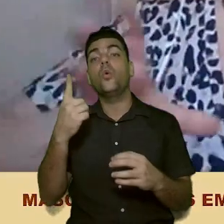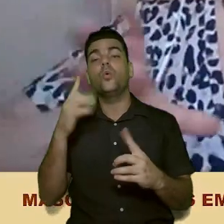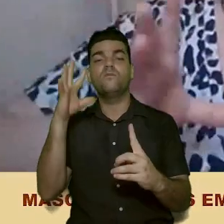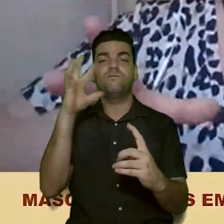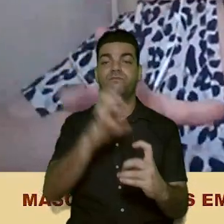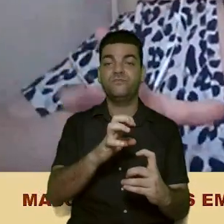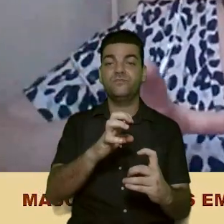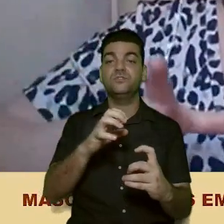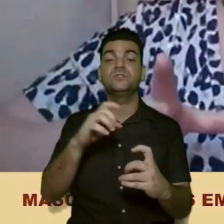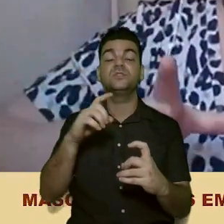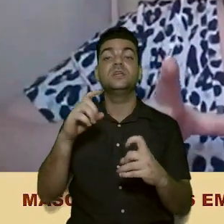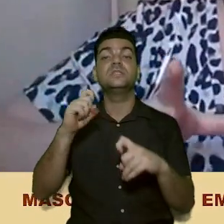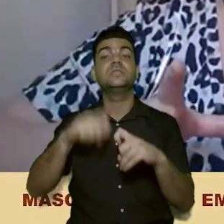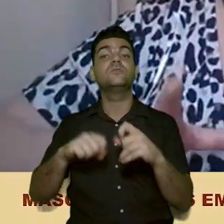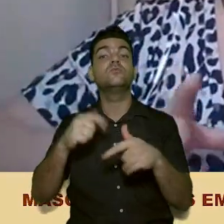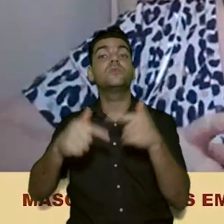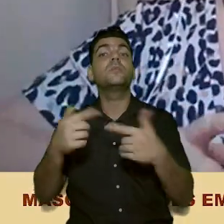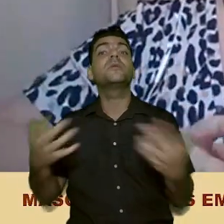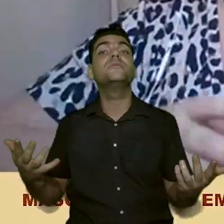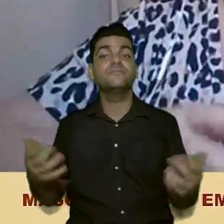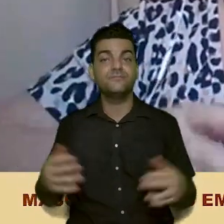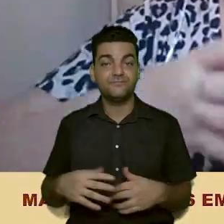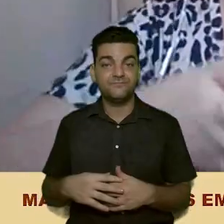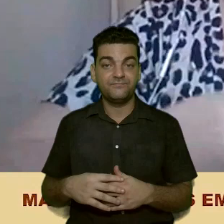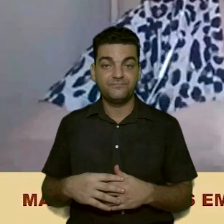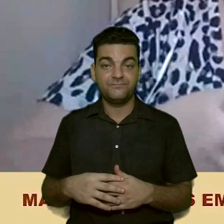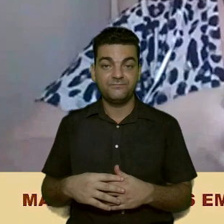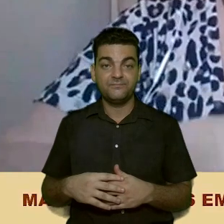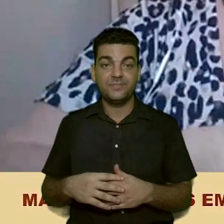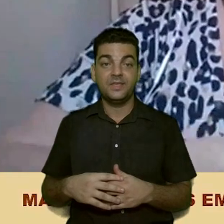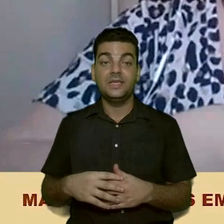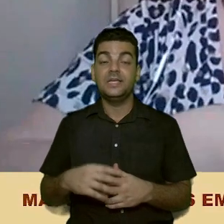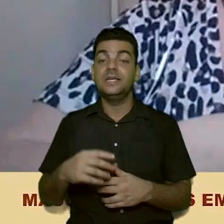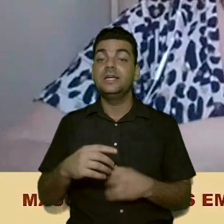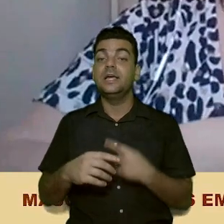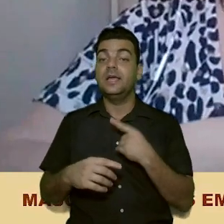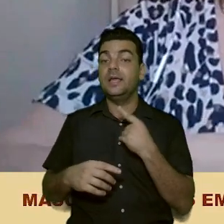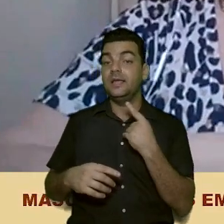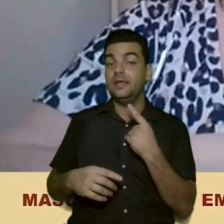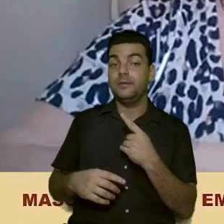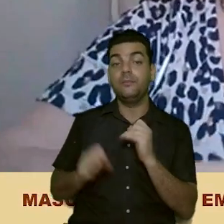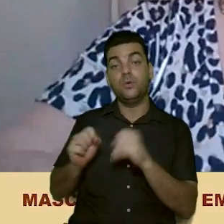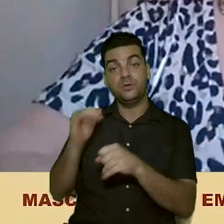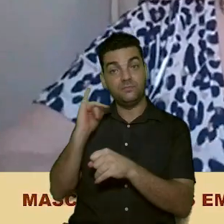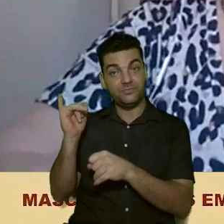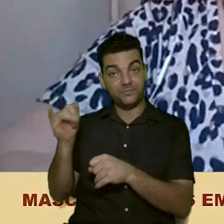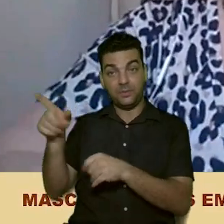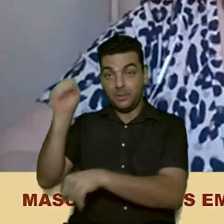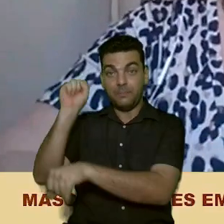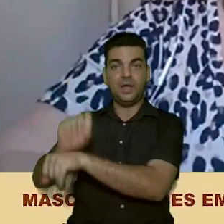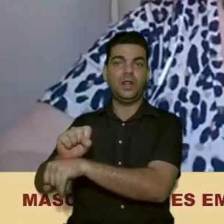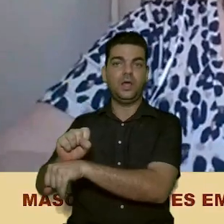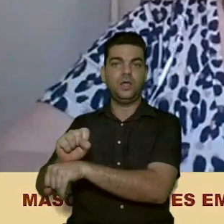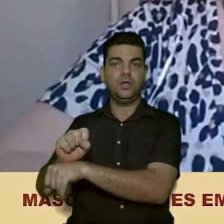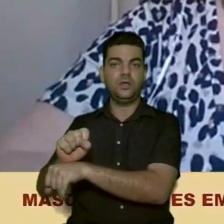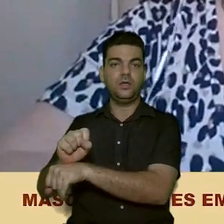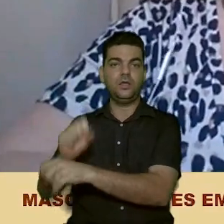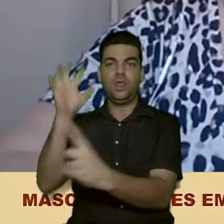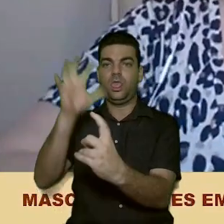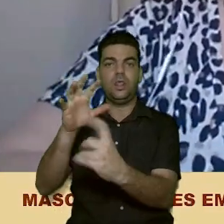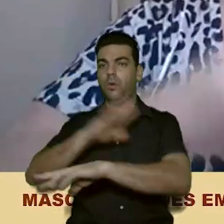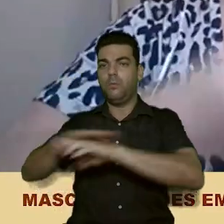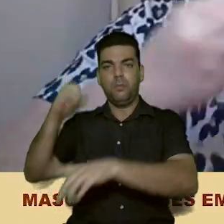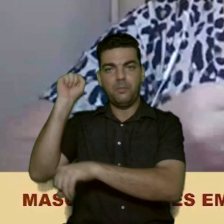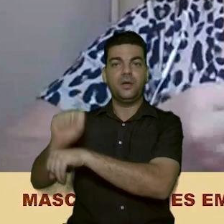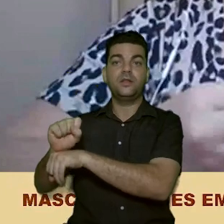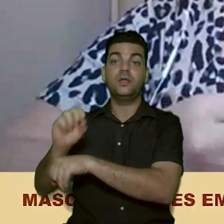tem algumas opções de caminho. Uma opção é aquele agressor ser conscientizado e parar com a sua